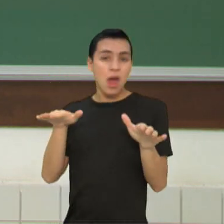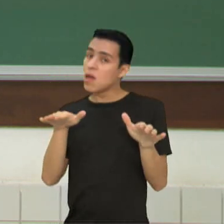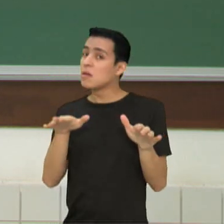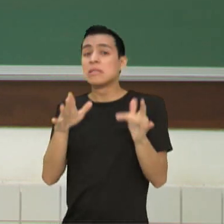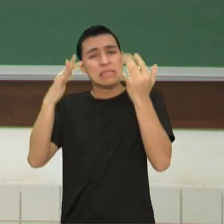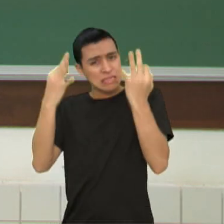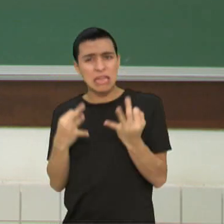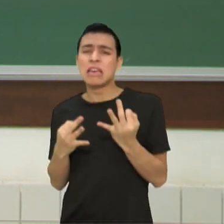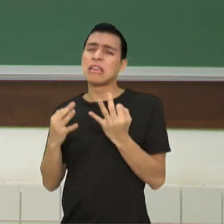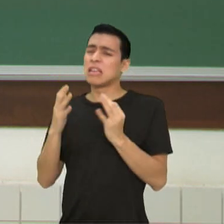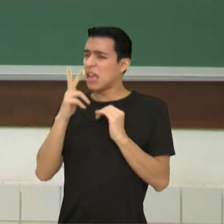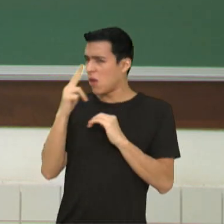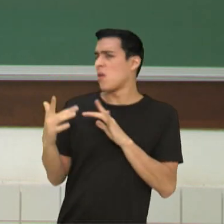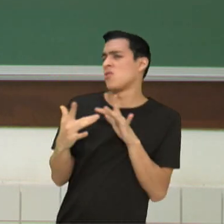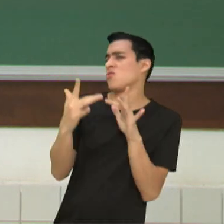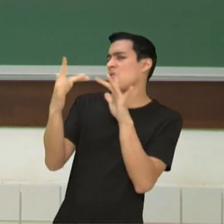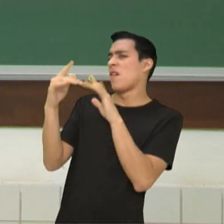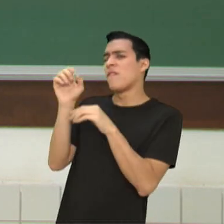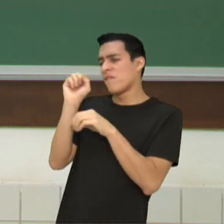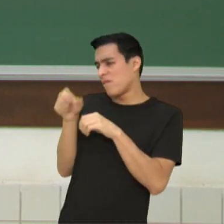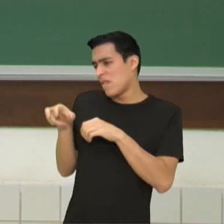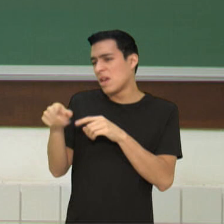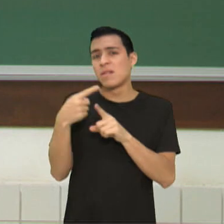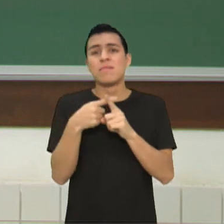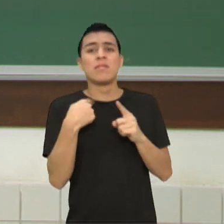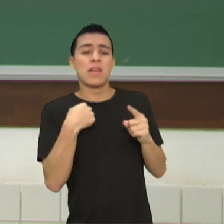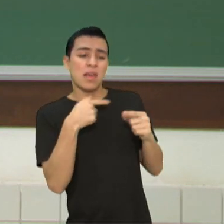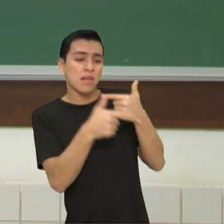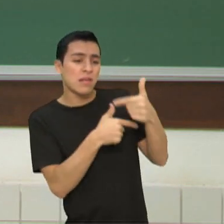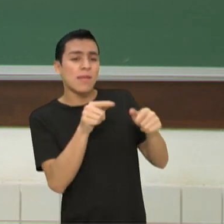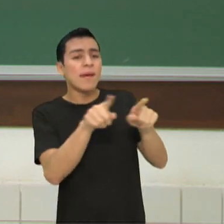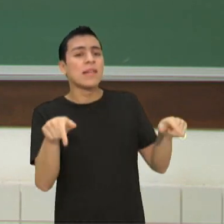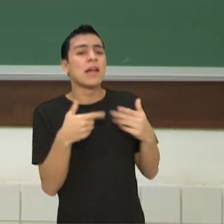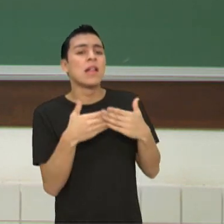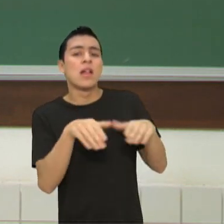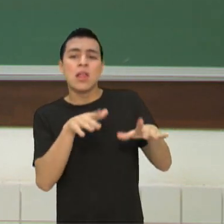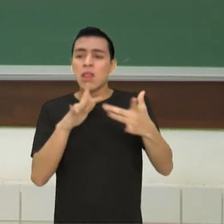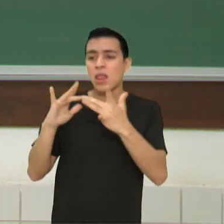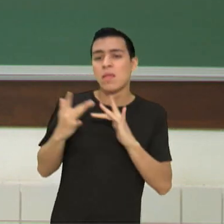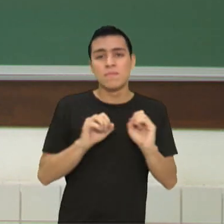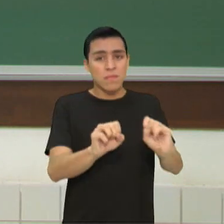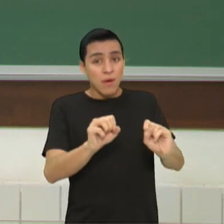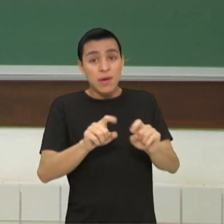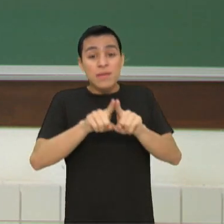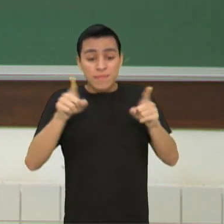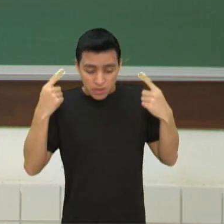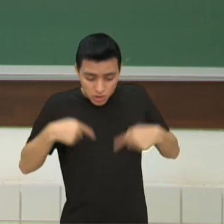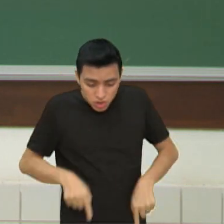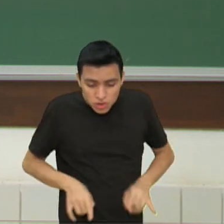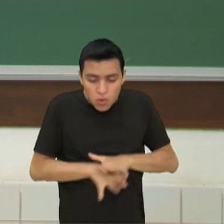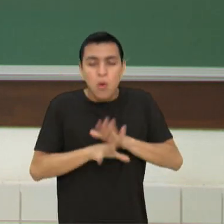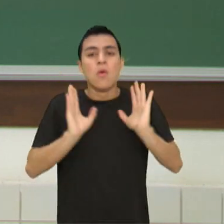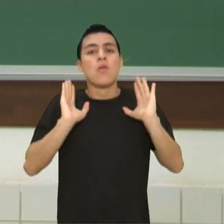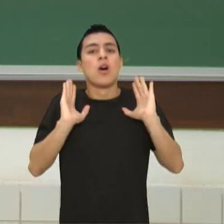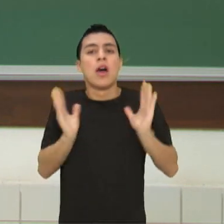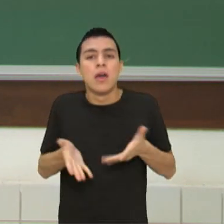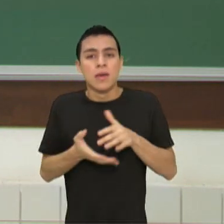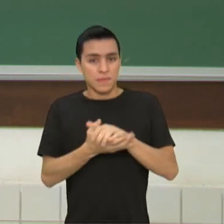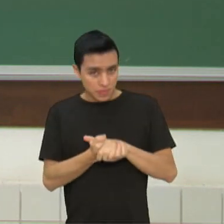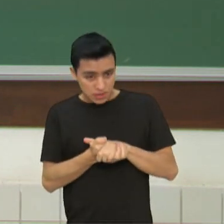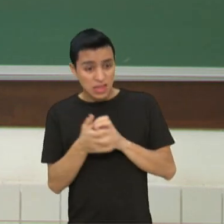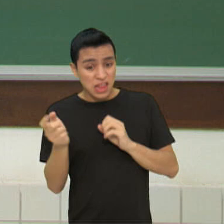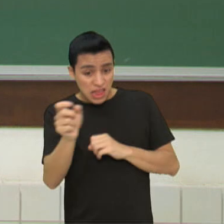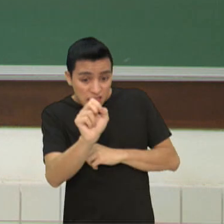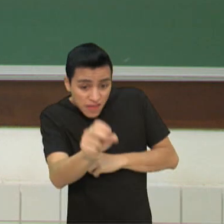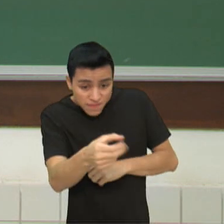Com certeza eu devo ter entrado em contato com o vírus, quanto mais trabalhando em sala de aula. Mas eu já tinha uma defesa pronta e contra esse